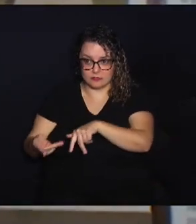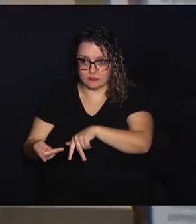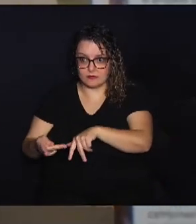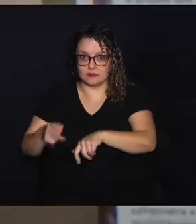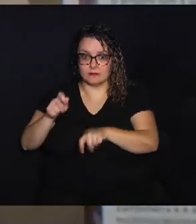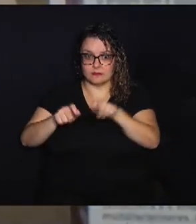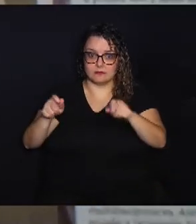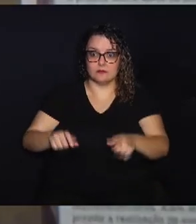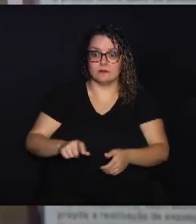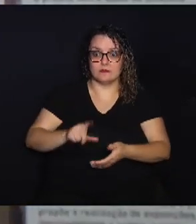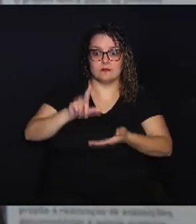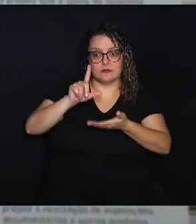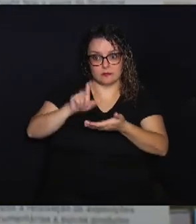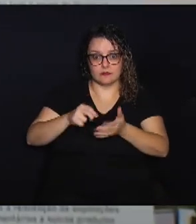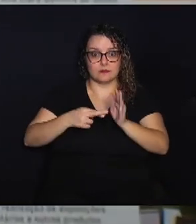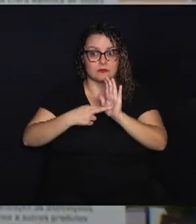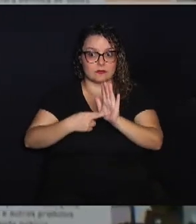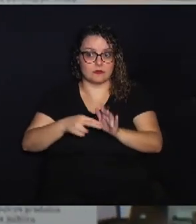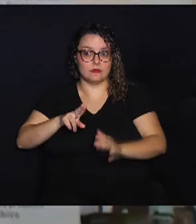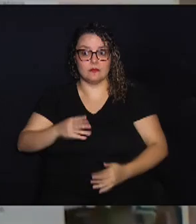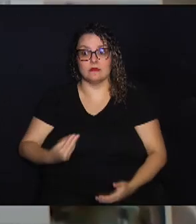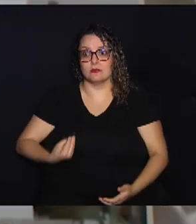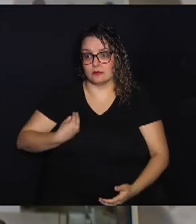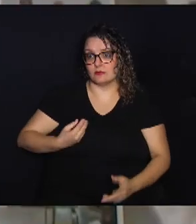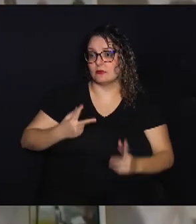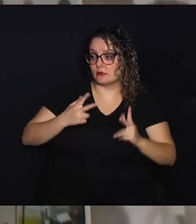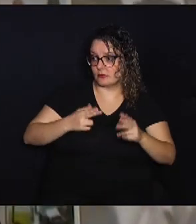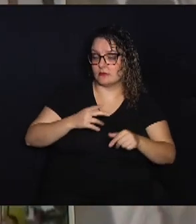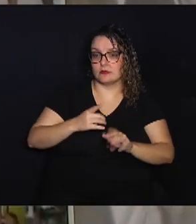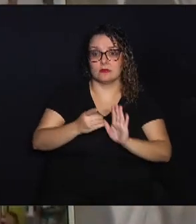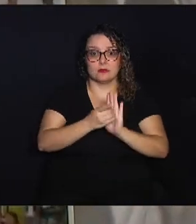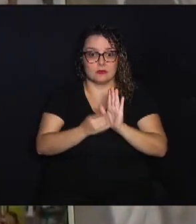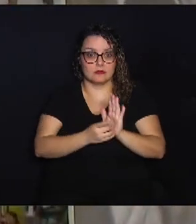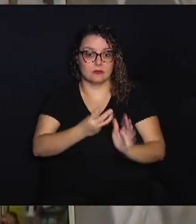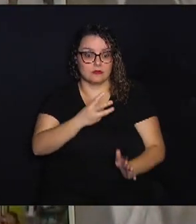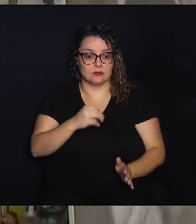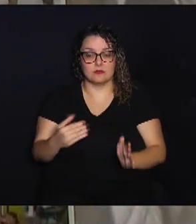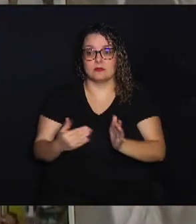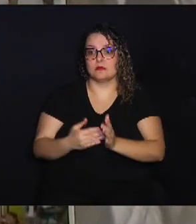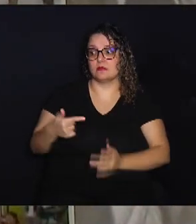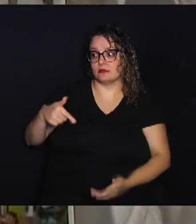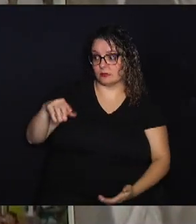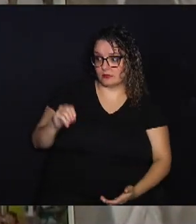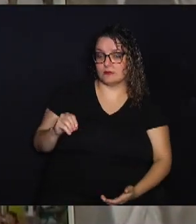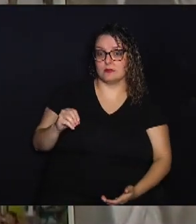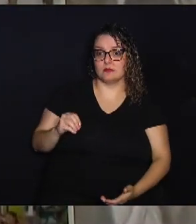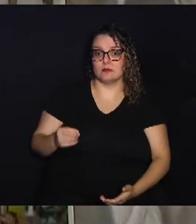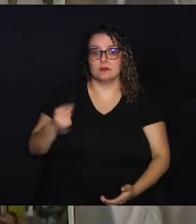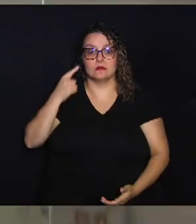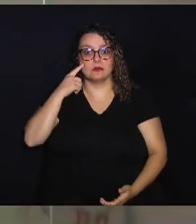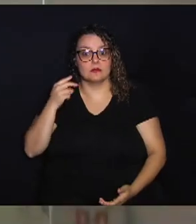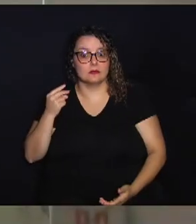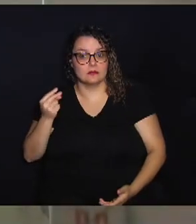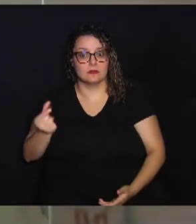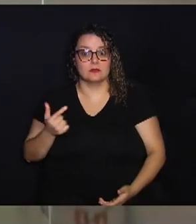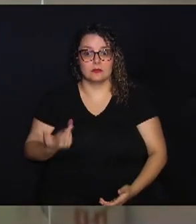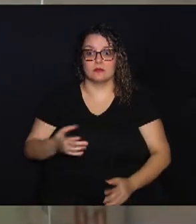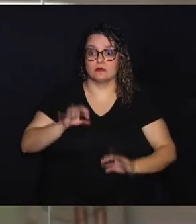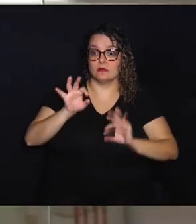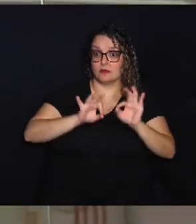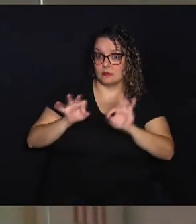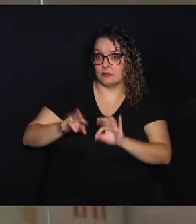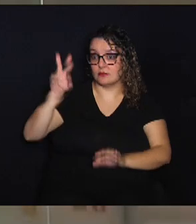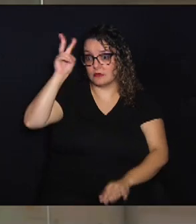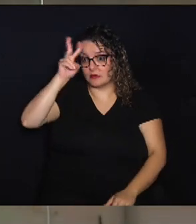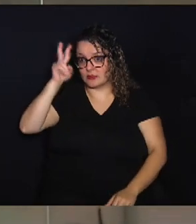nessas fotos representadas ou que viveram, como você falou, nessa década, entre as décadas de 30 e 70. Então surgiu o projeto Histórias